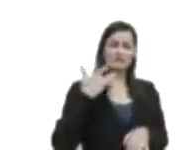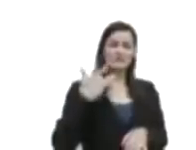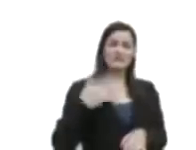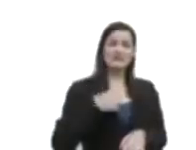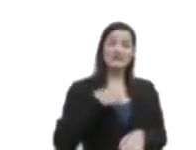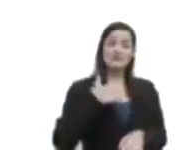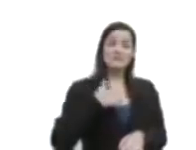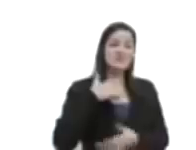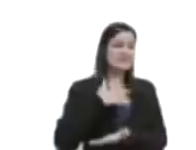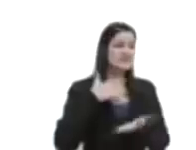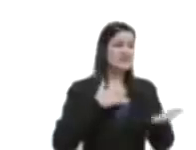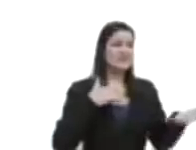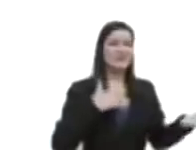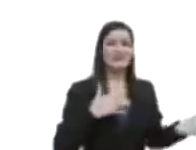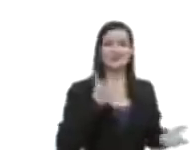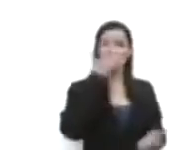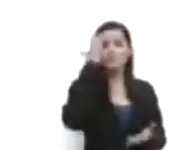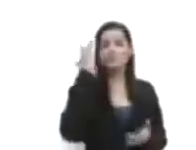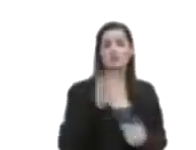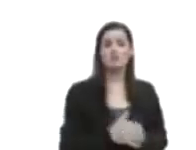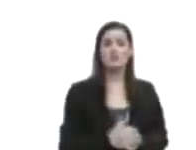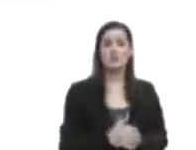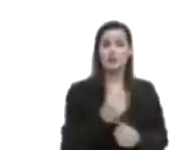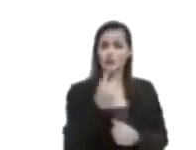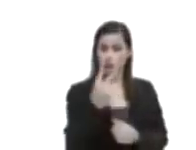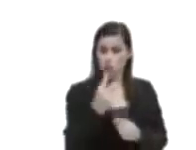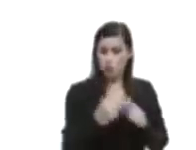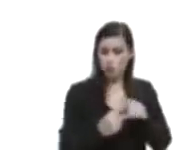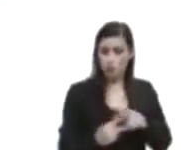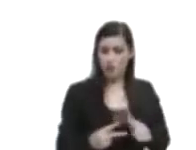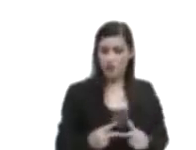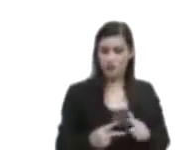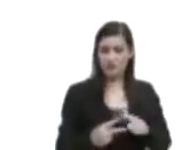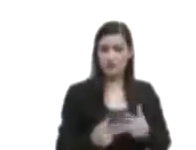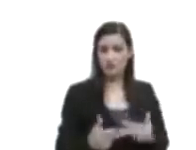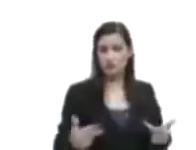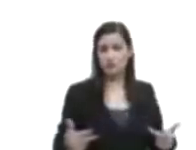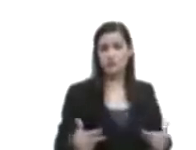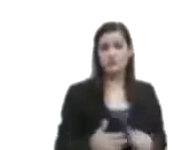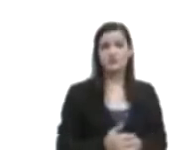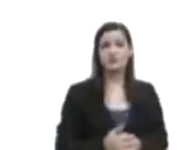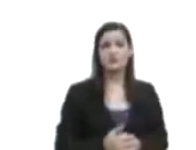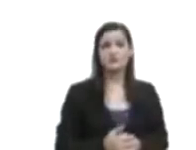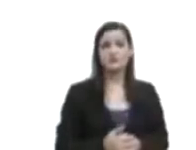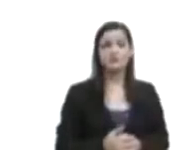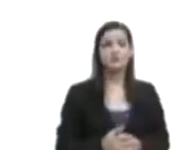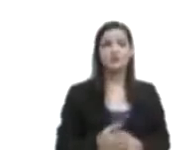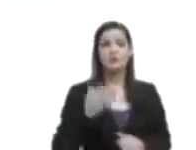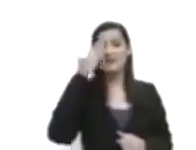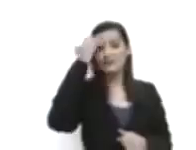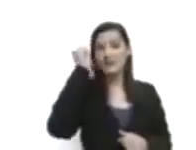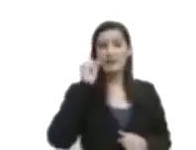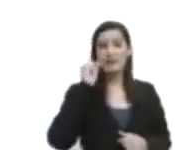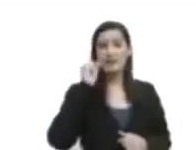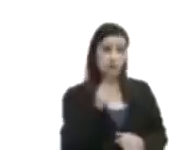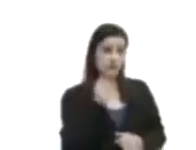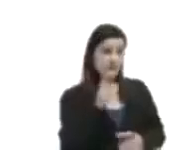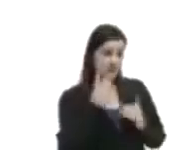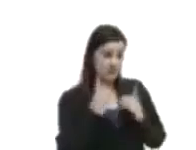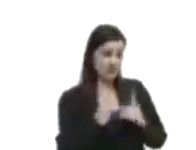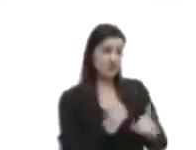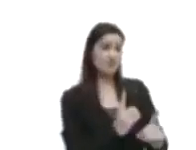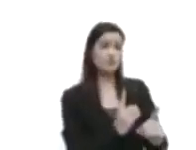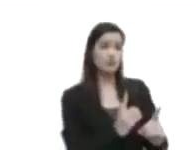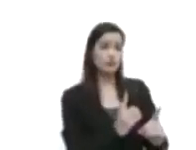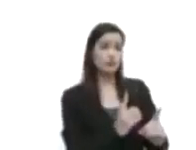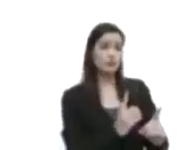Aqui duas coisas para saber se você é bem-aventurado ou não, se você é de fato um discípulo de Cristo ou não. Ele